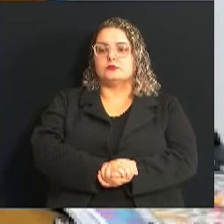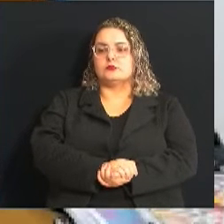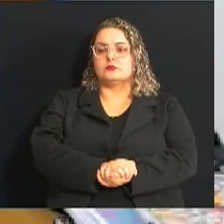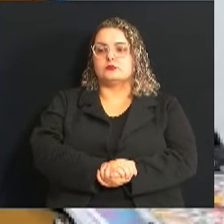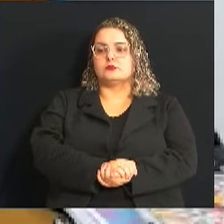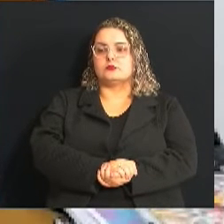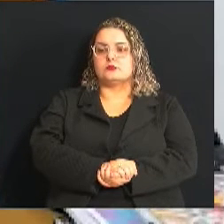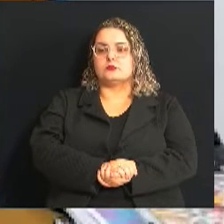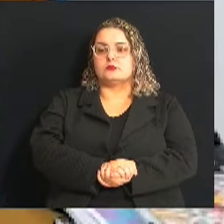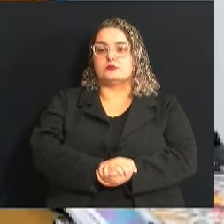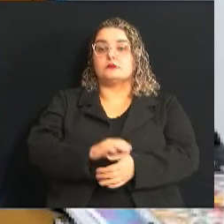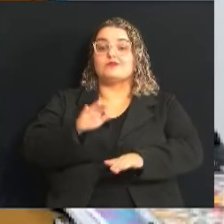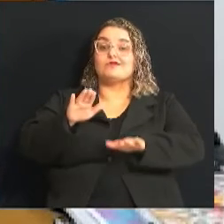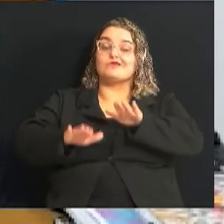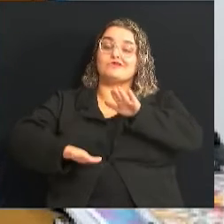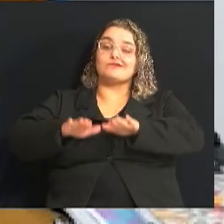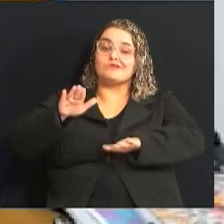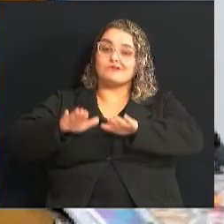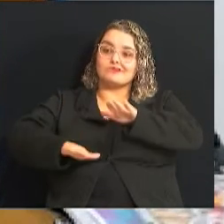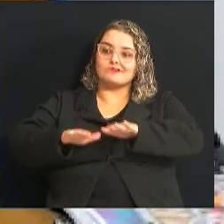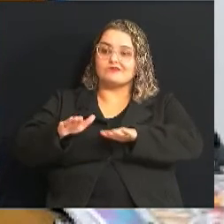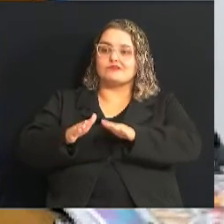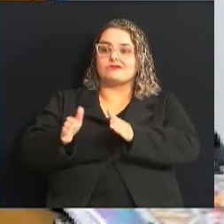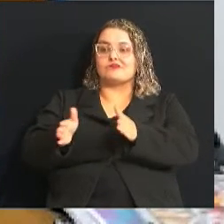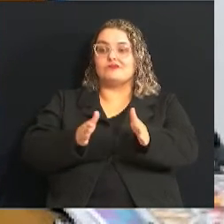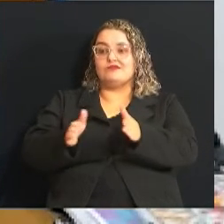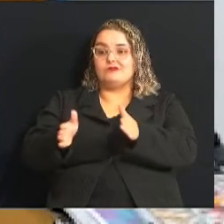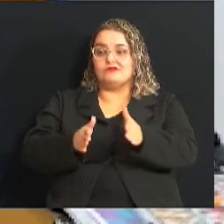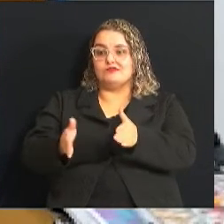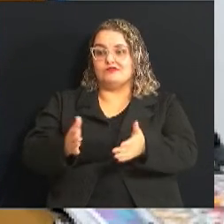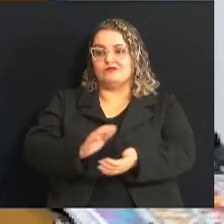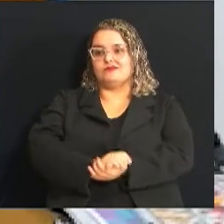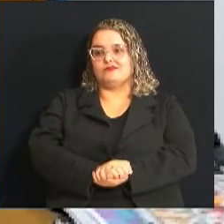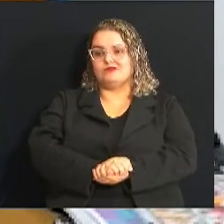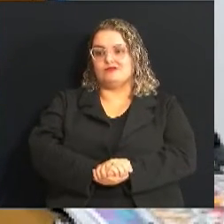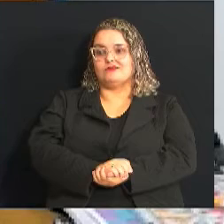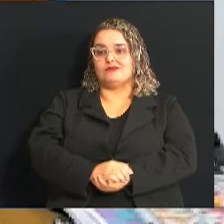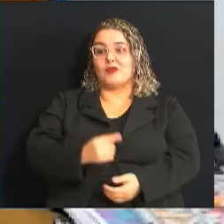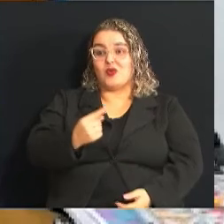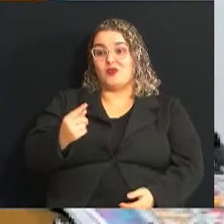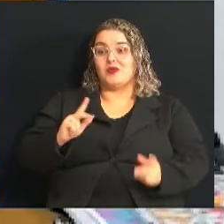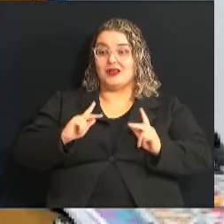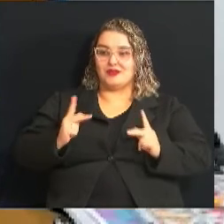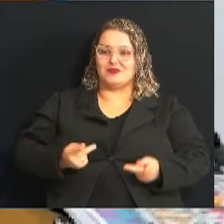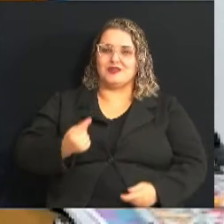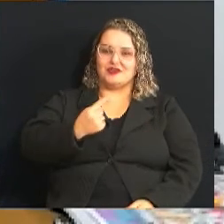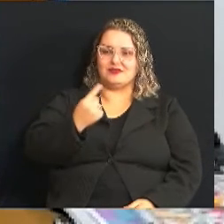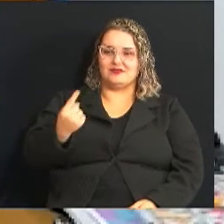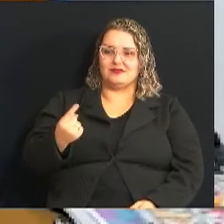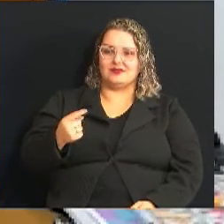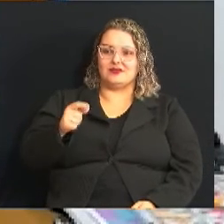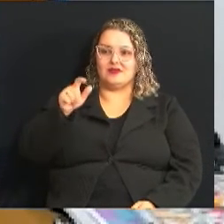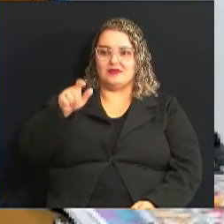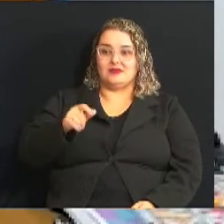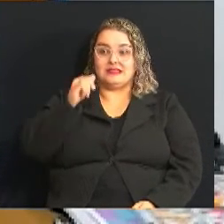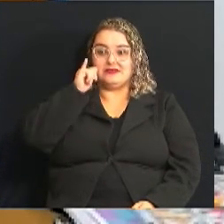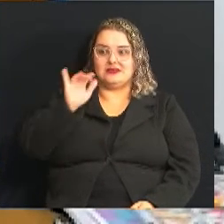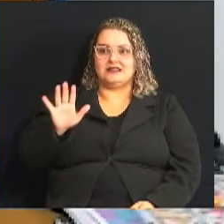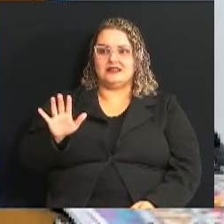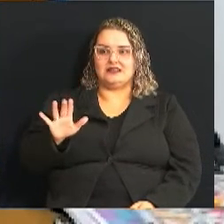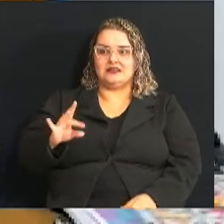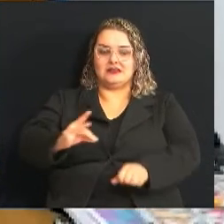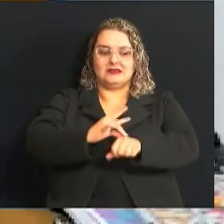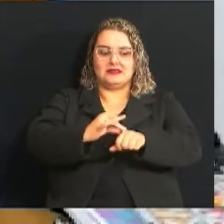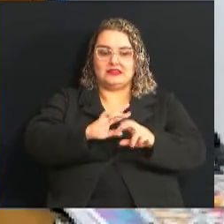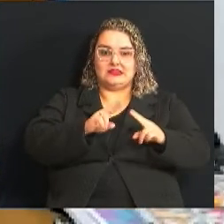Aí depende do cenário, aí depende do lado humano de cada um, porque as pessoas evitam. Falou em morte, a pessoa quer sair